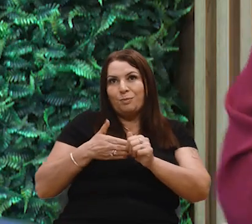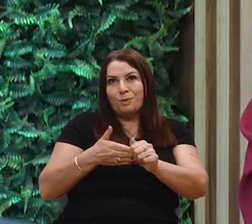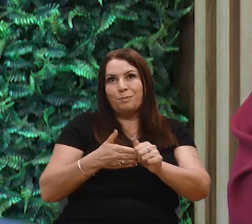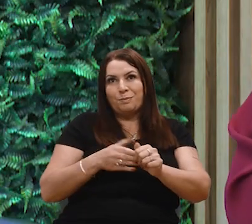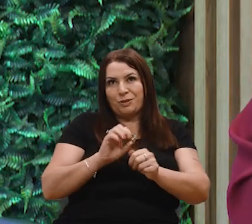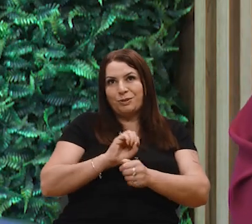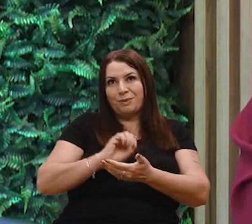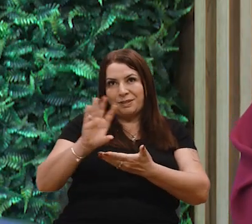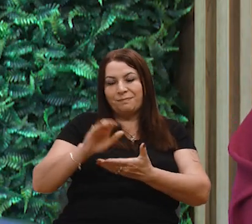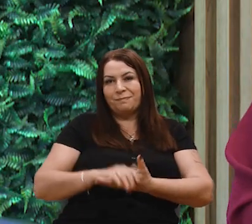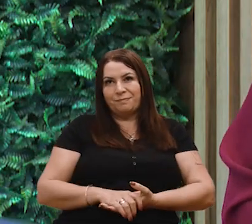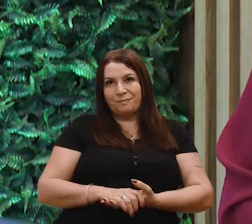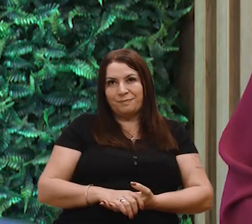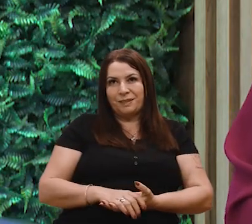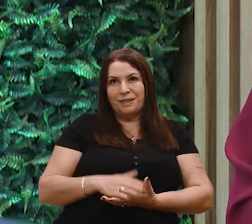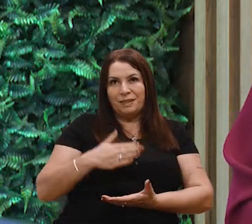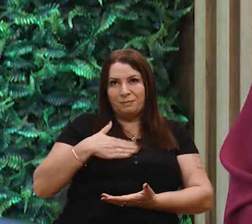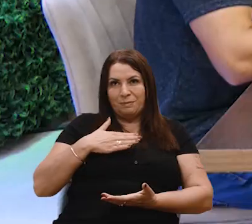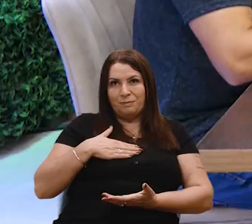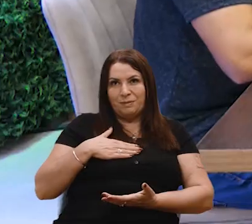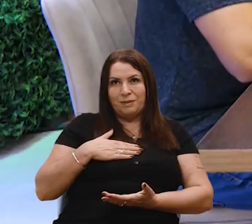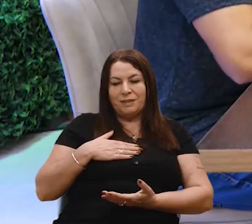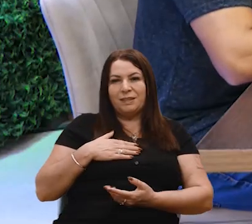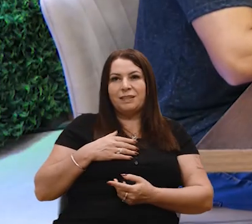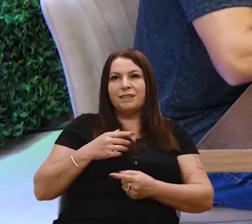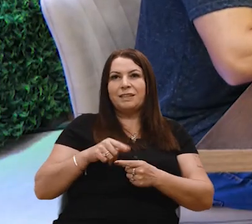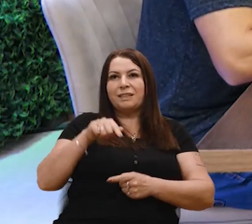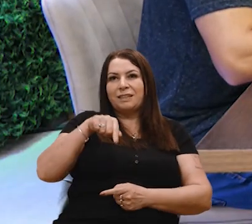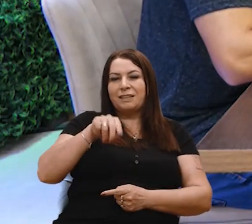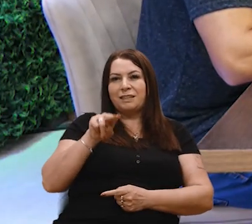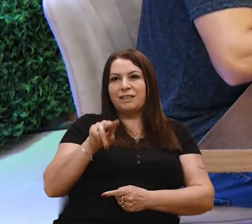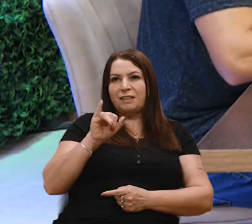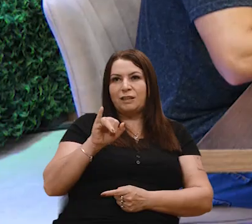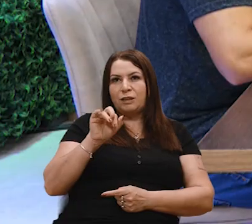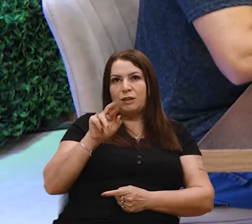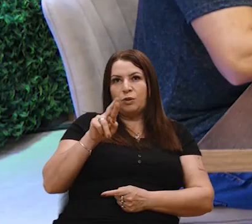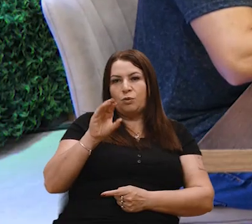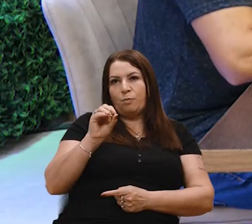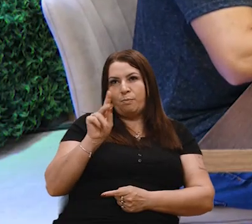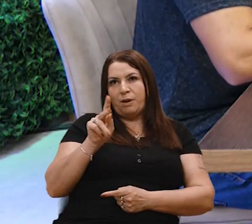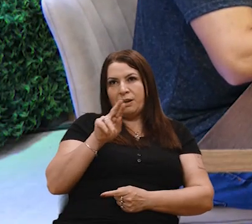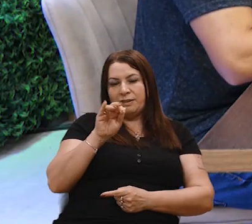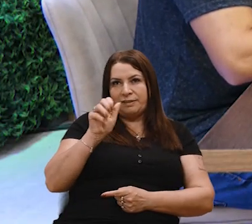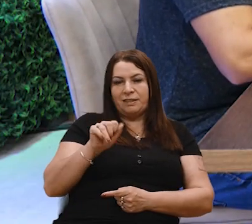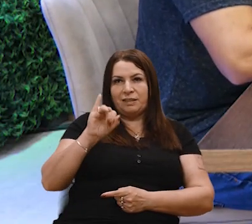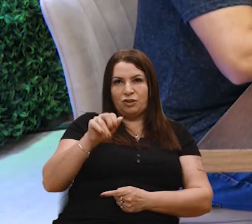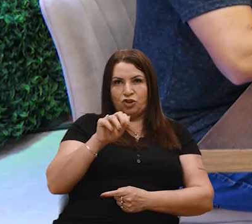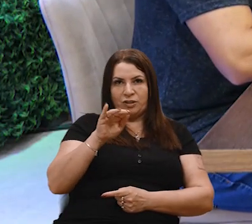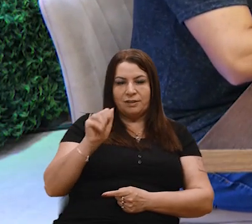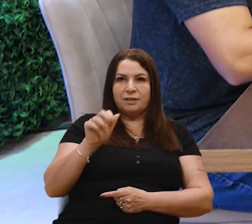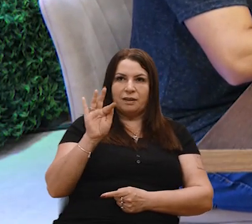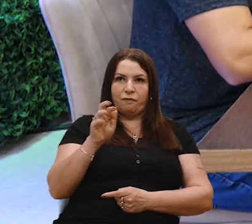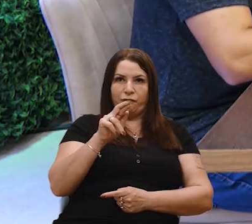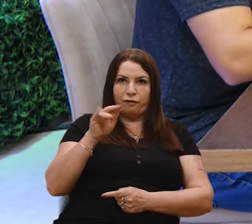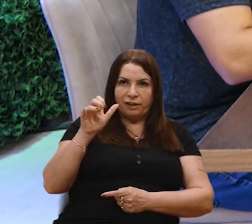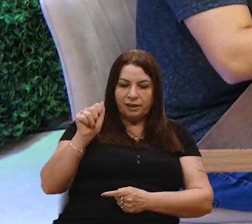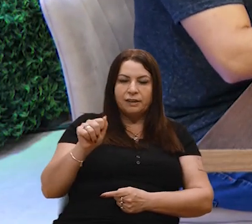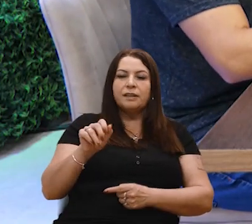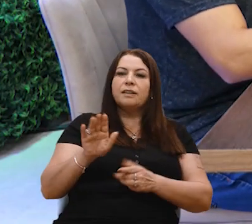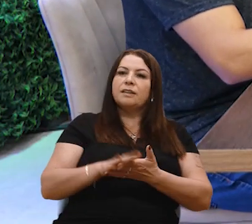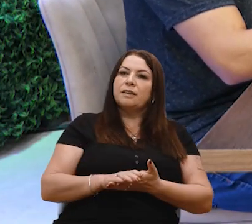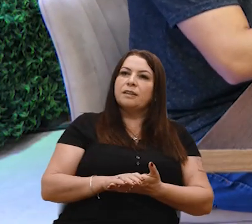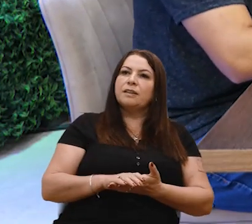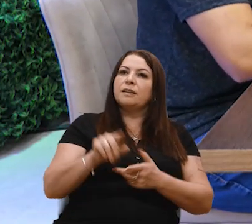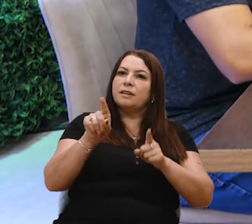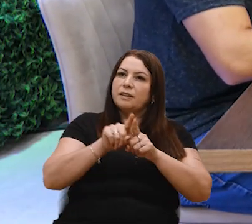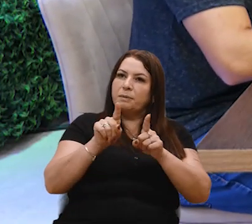nos acompanha. A gente também pode encaminhar. Jéssica. A minha é Quiropraxia Jéssica Farina. Isso. E só para finalizar, queria